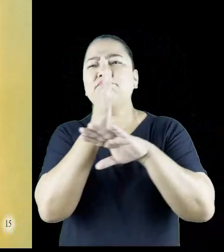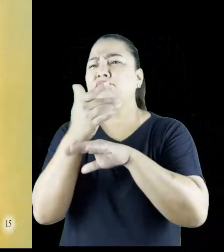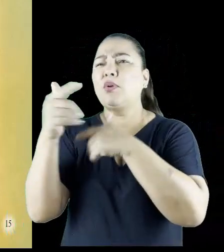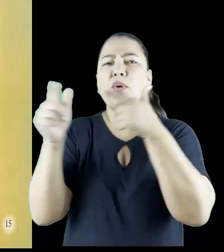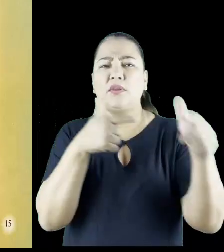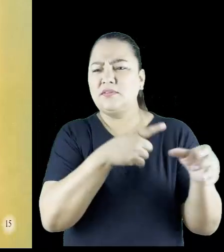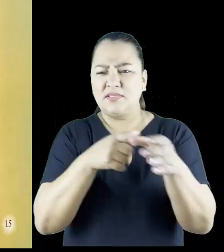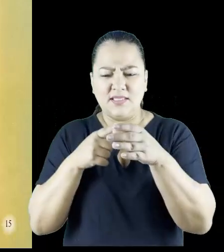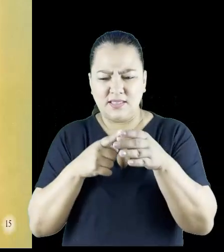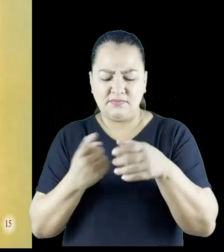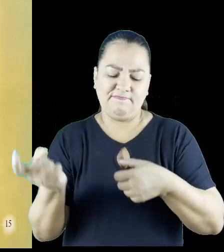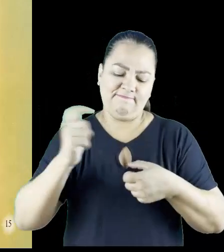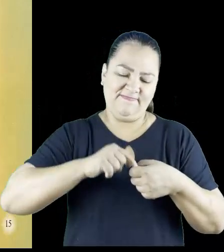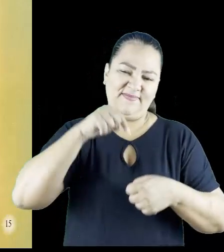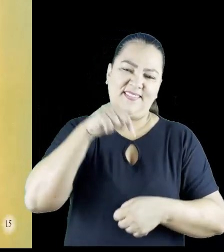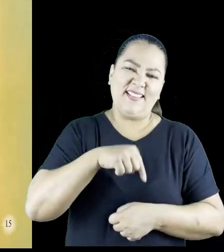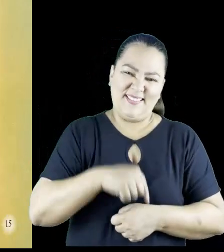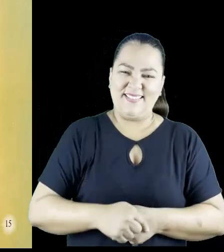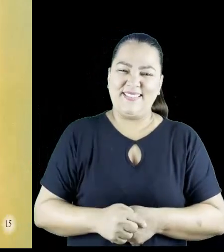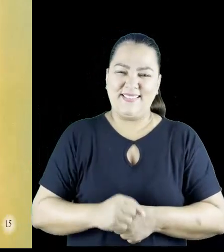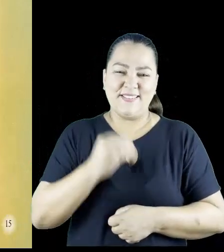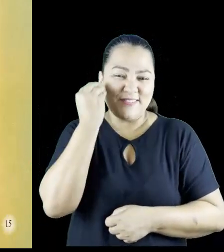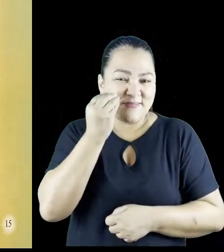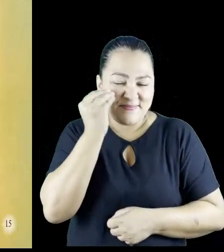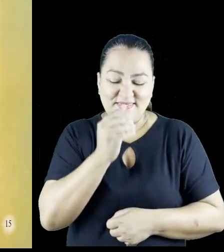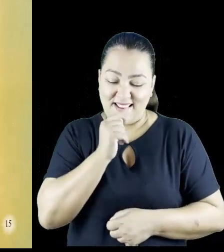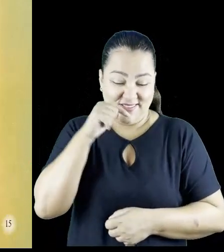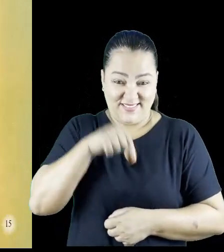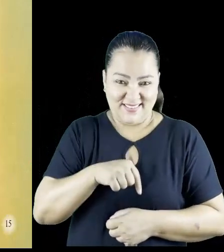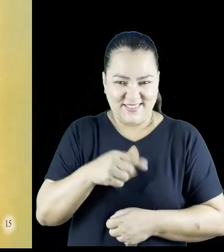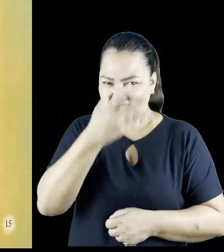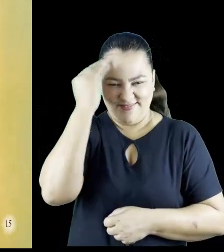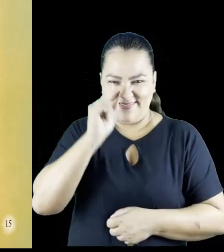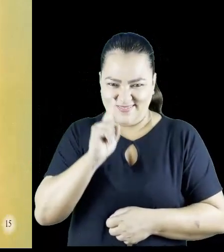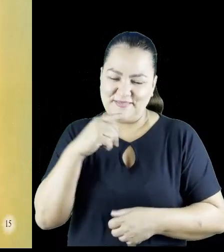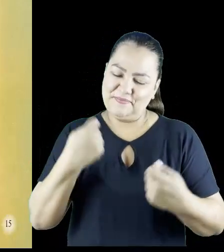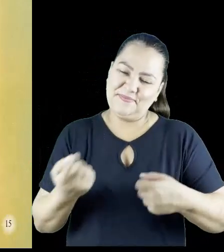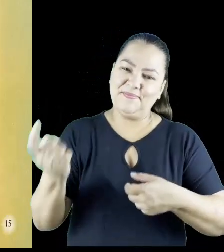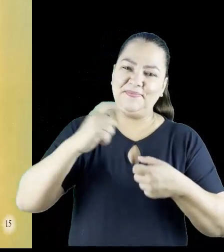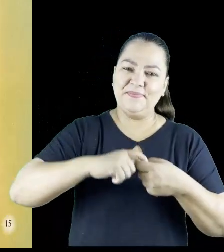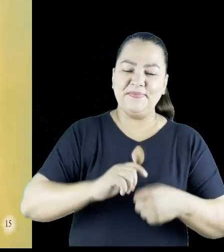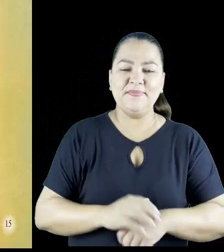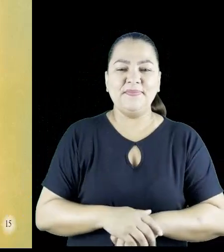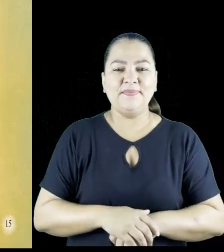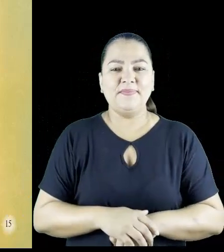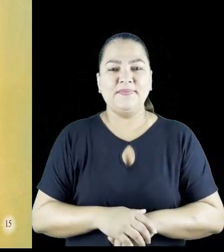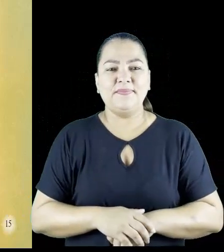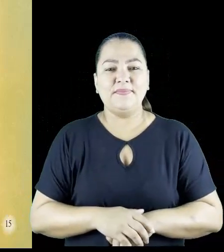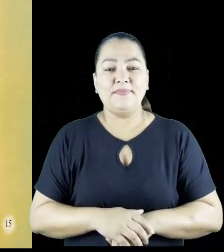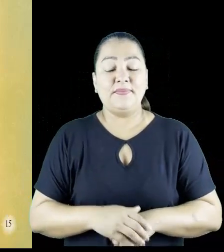dei umas saídas por aí, mas voltei porque quem bebe d'água daqui não esquece. Então tem que voltar.